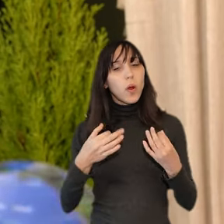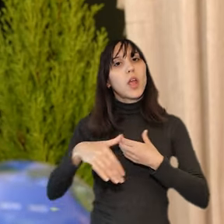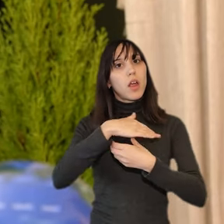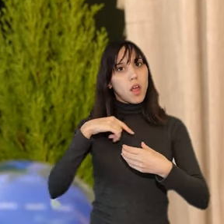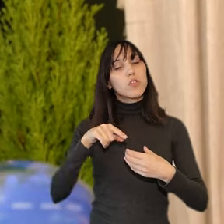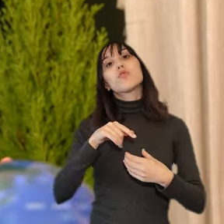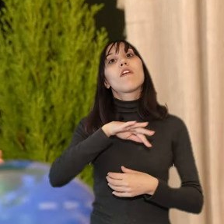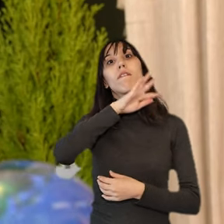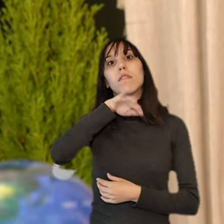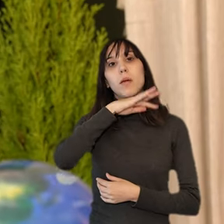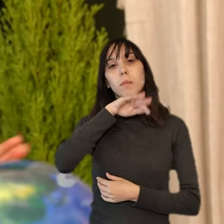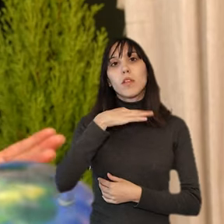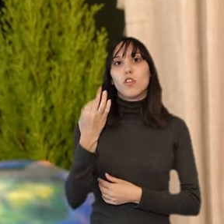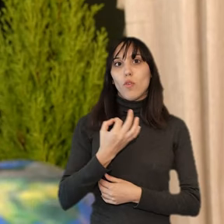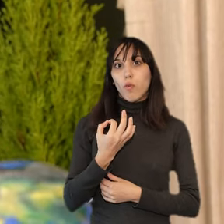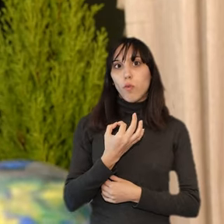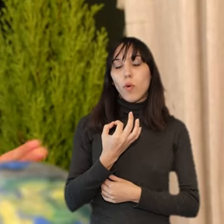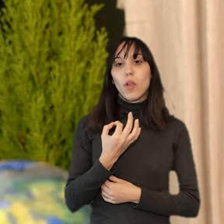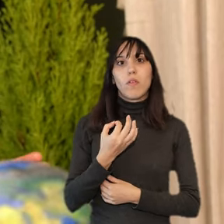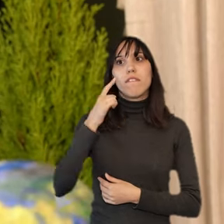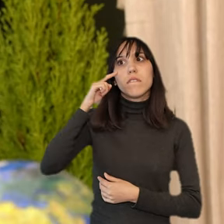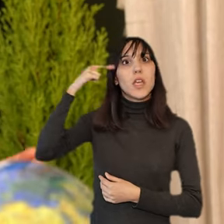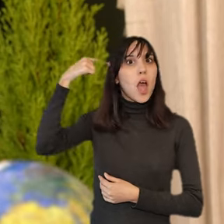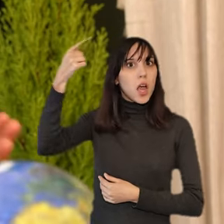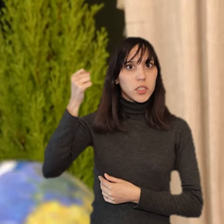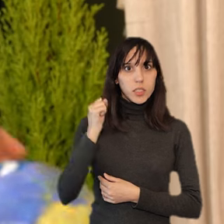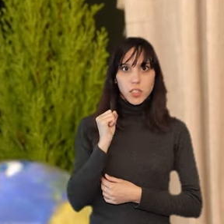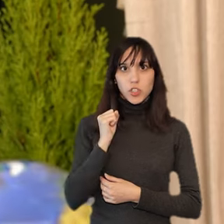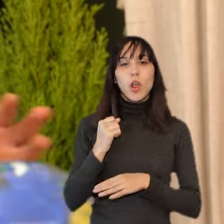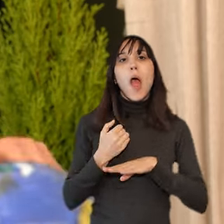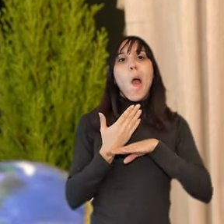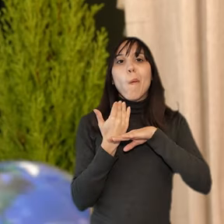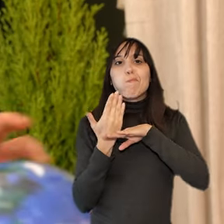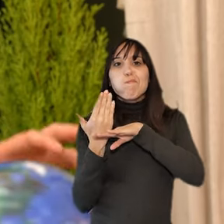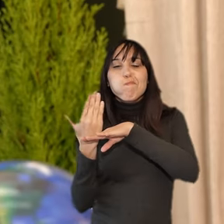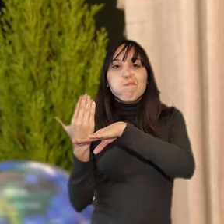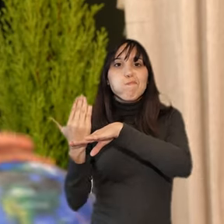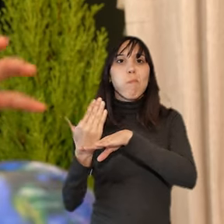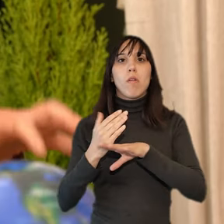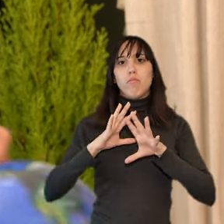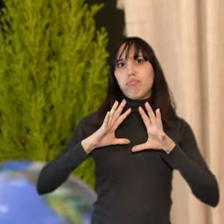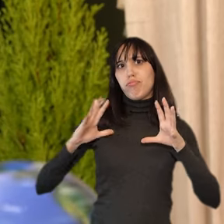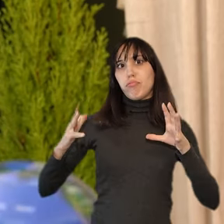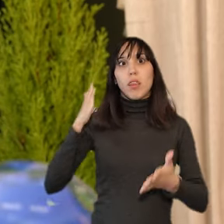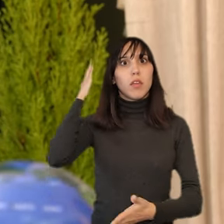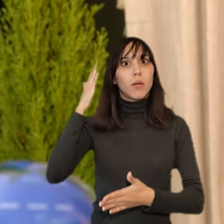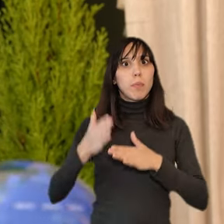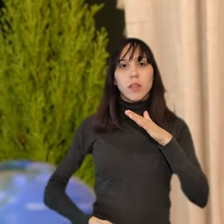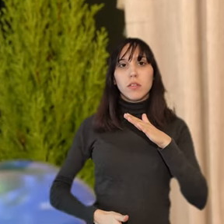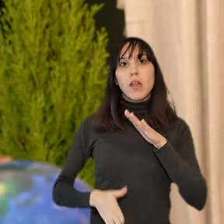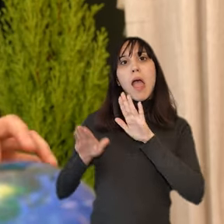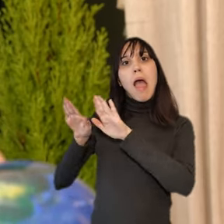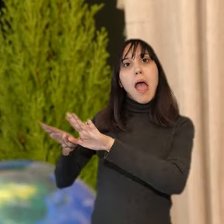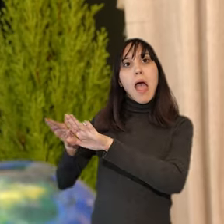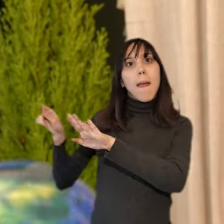casos de famílias portanto que estavam a fazer viagens cercam navegação À Volta do mundo e ficaram retidas durante